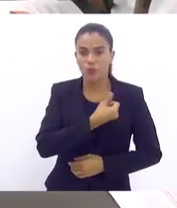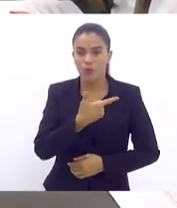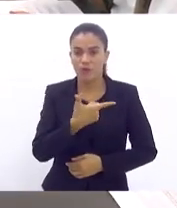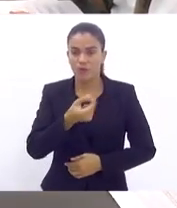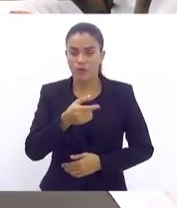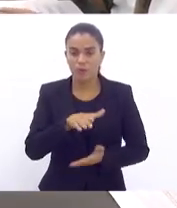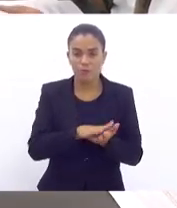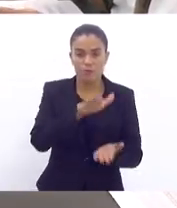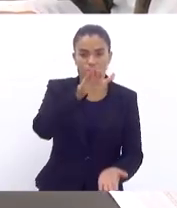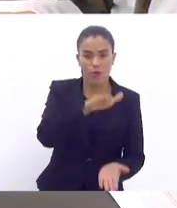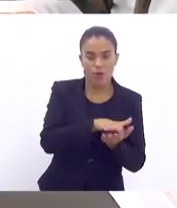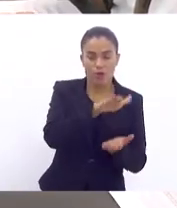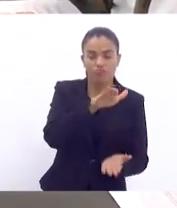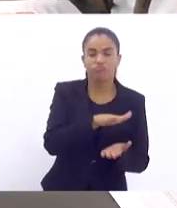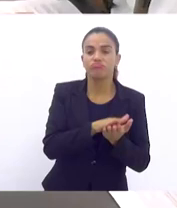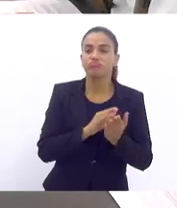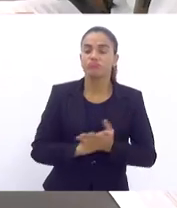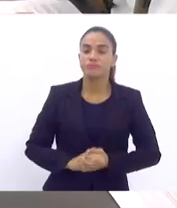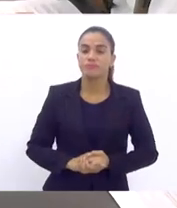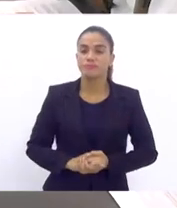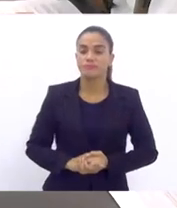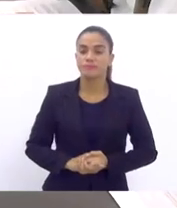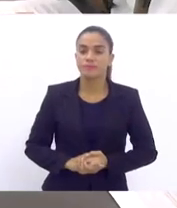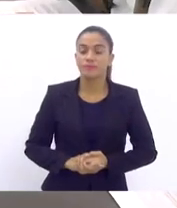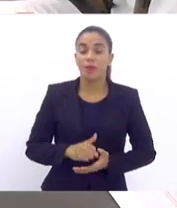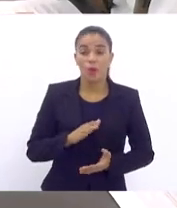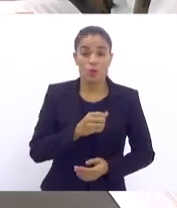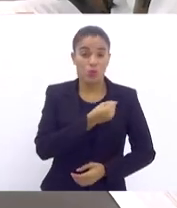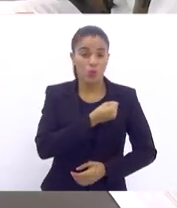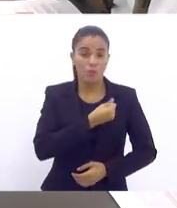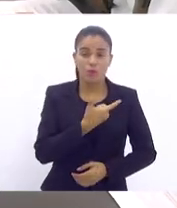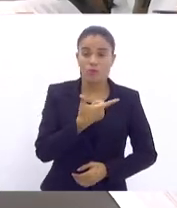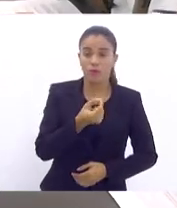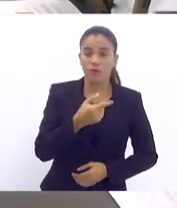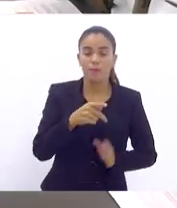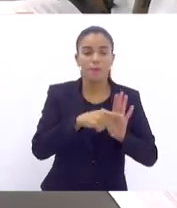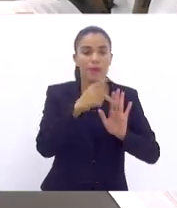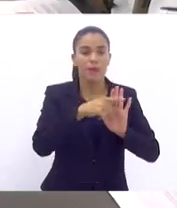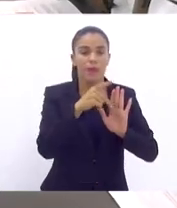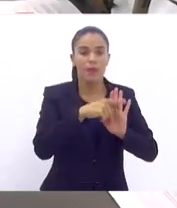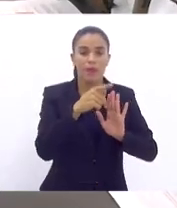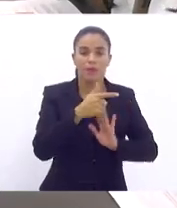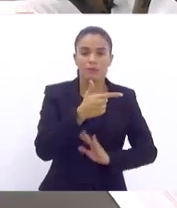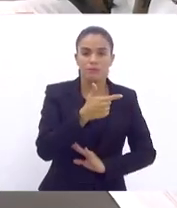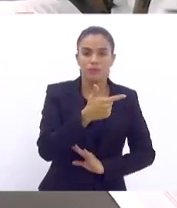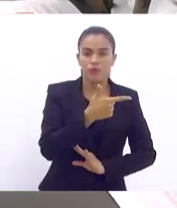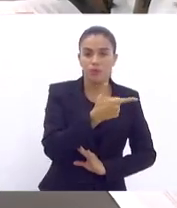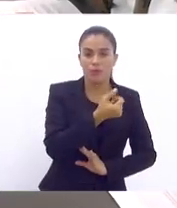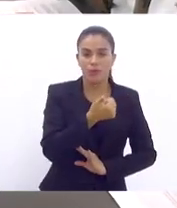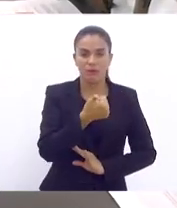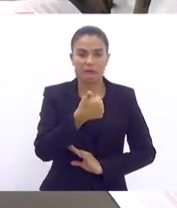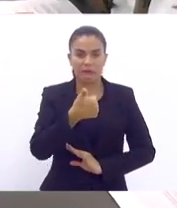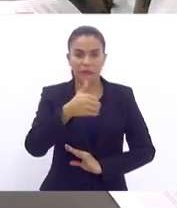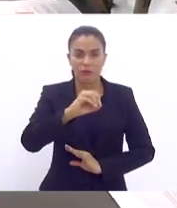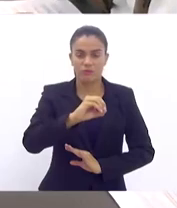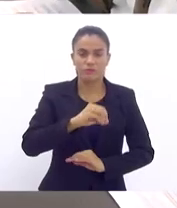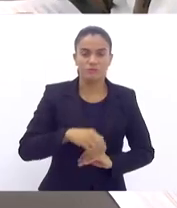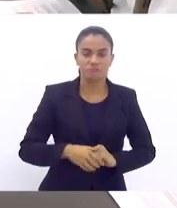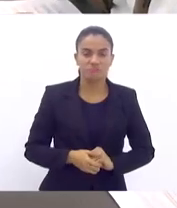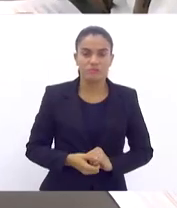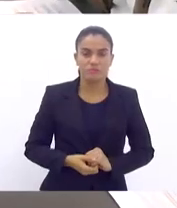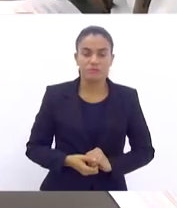é o bloco de constitucionalidade legalidade juridicidade 20 da pauta o PL 1445 de 2019 de autoria do deputado Dr Serginho